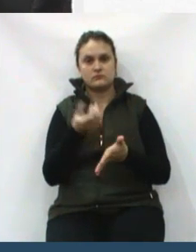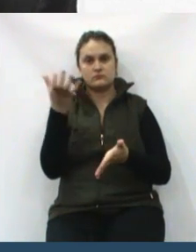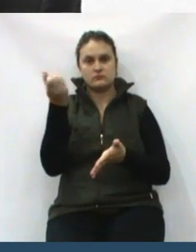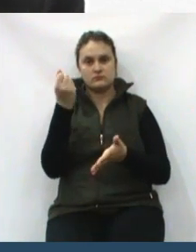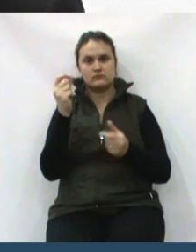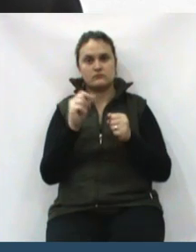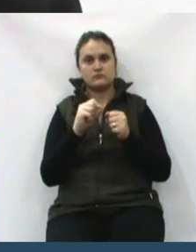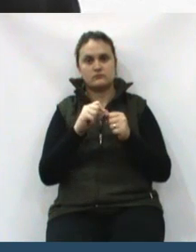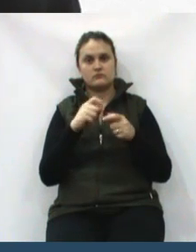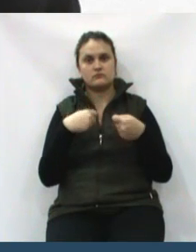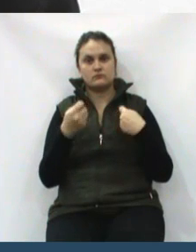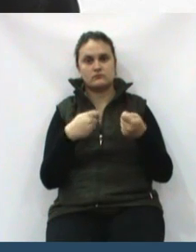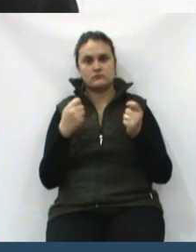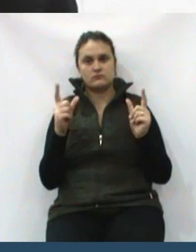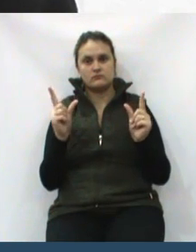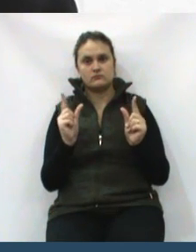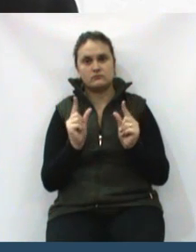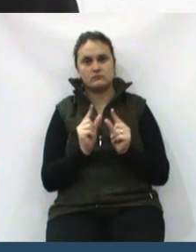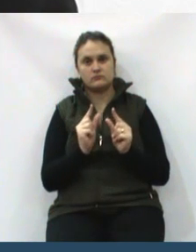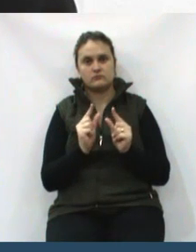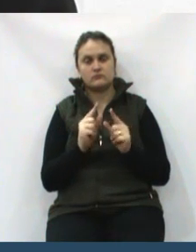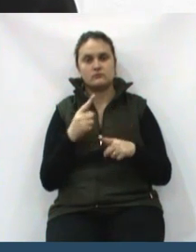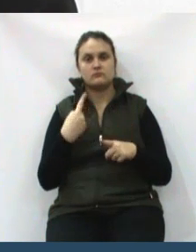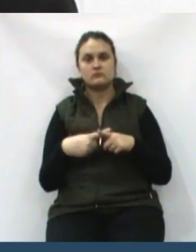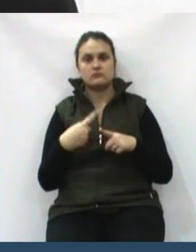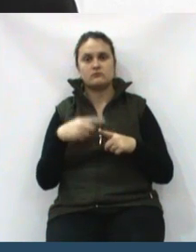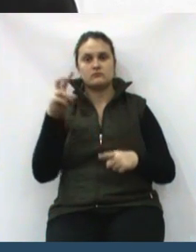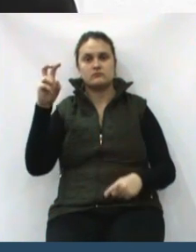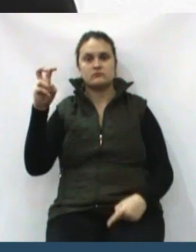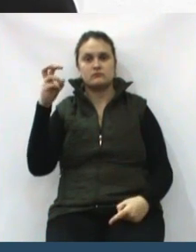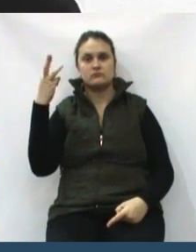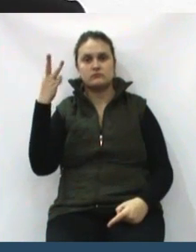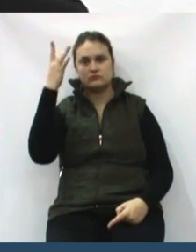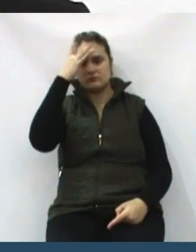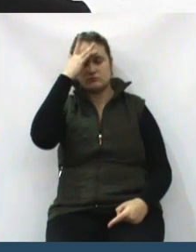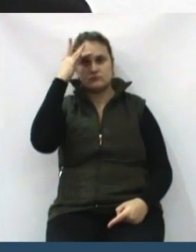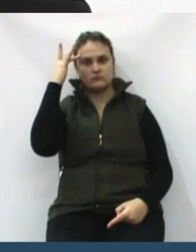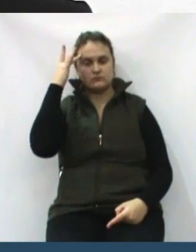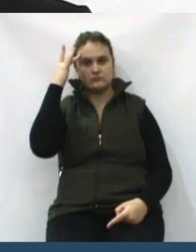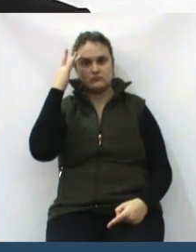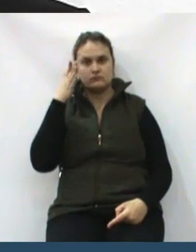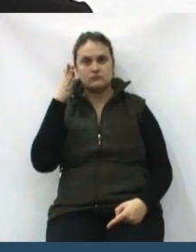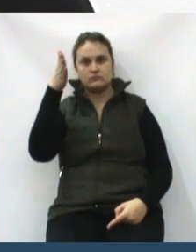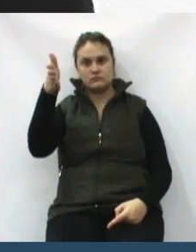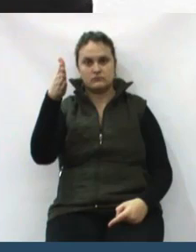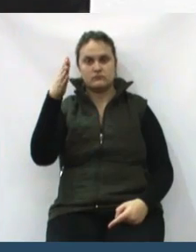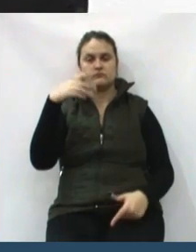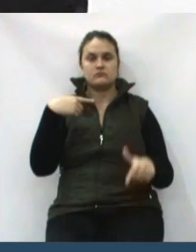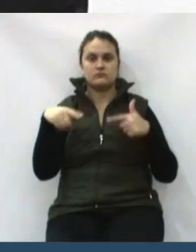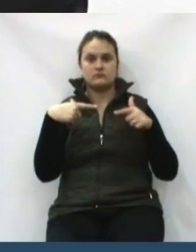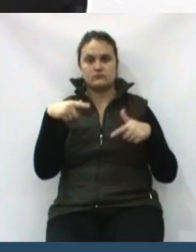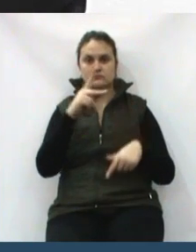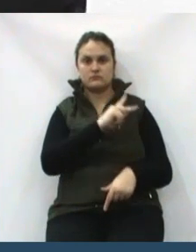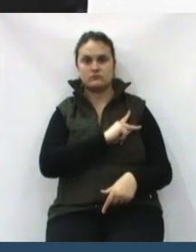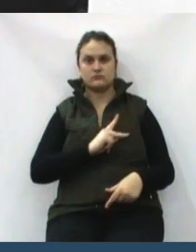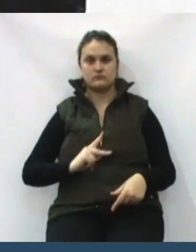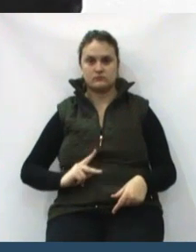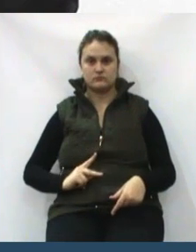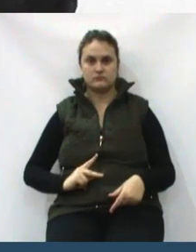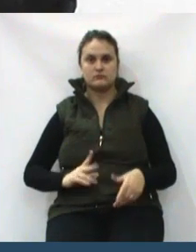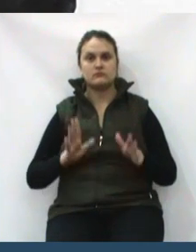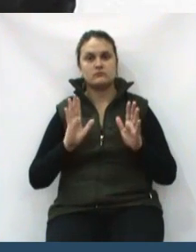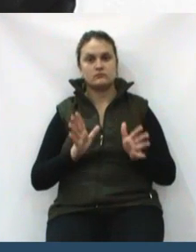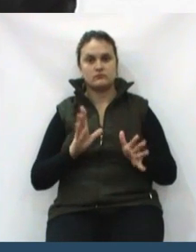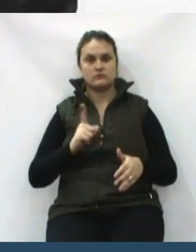da economia, a economia seria muito grande, porque esses 53 funcionários, se vierem a ser nomeados pelo prefeito municipal, eles